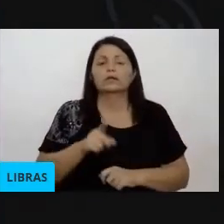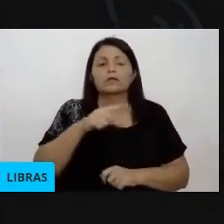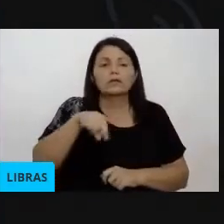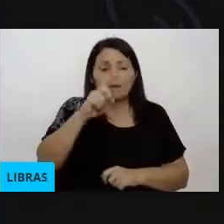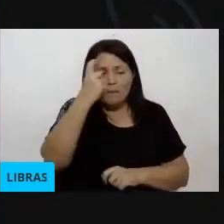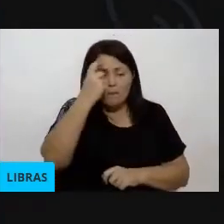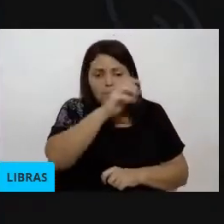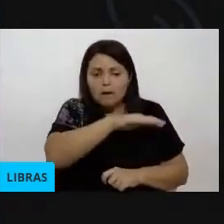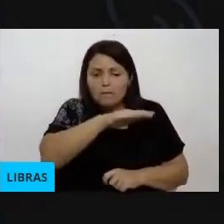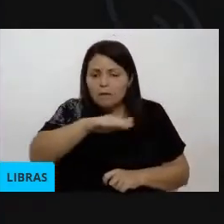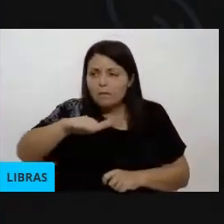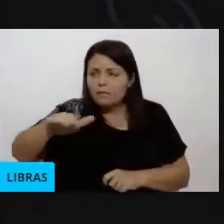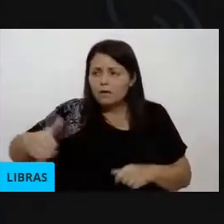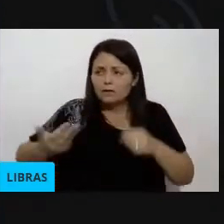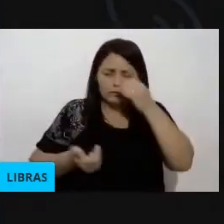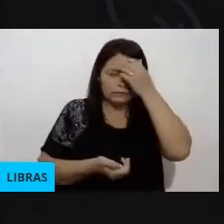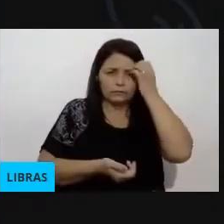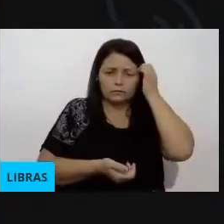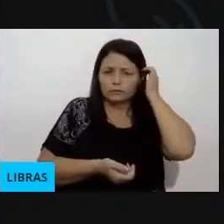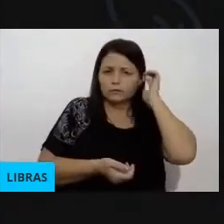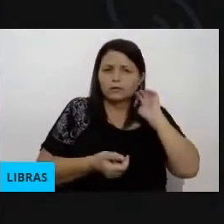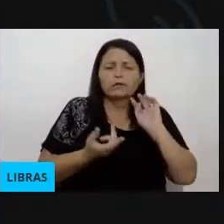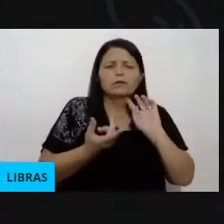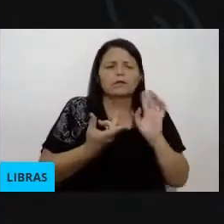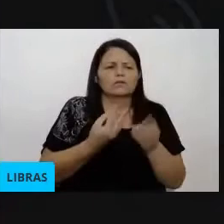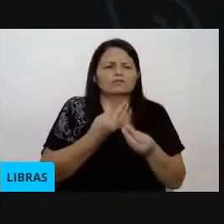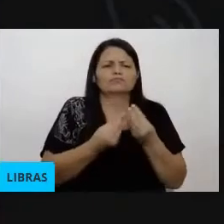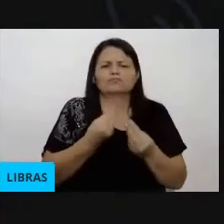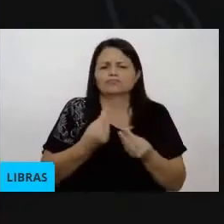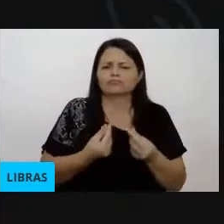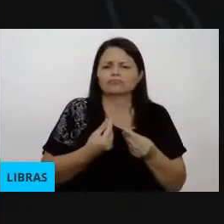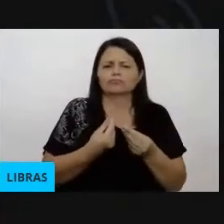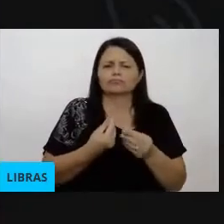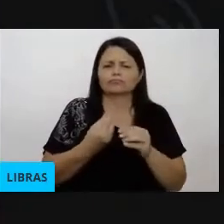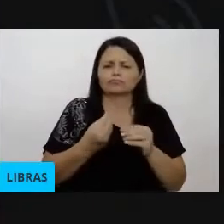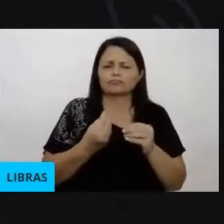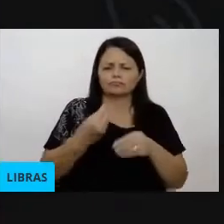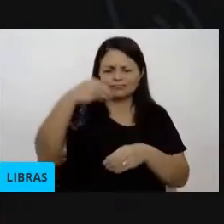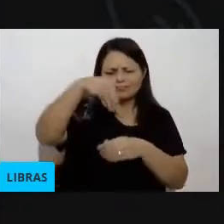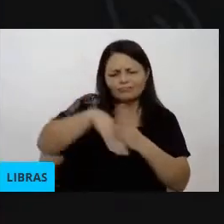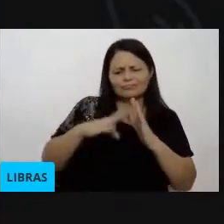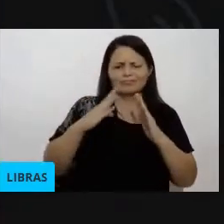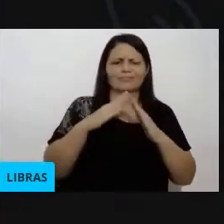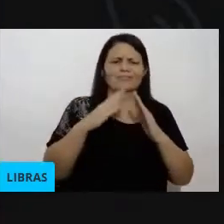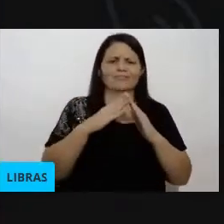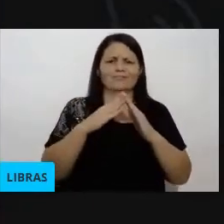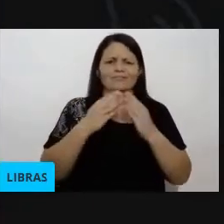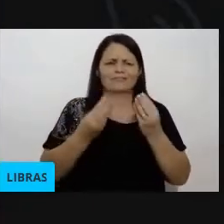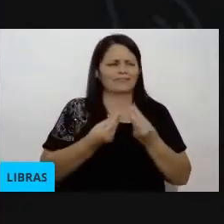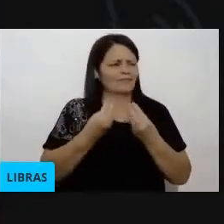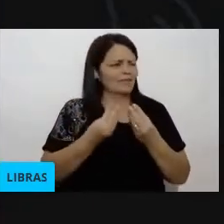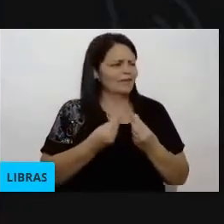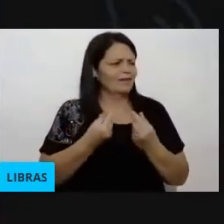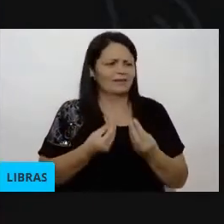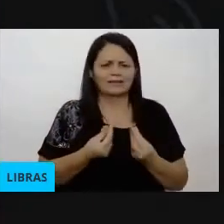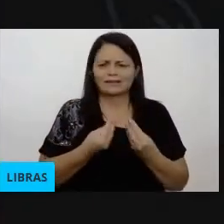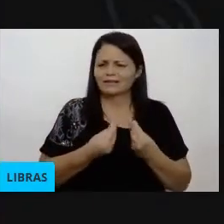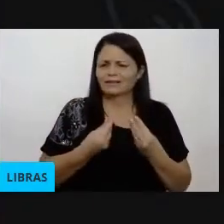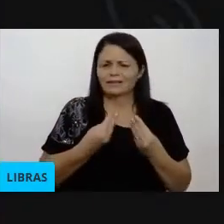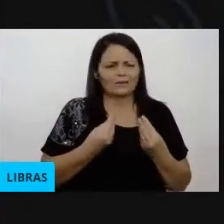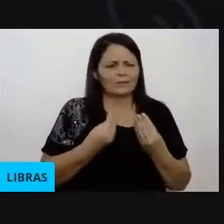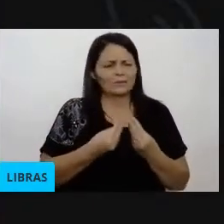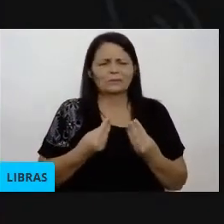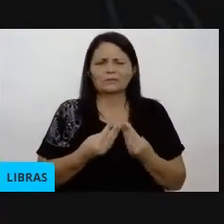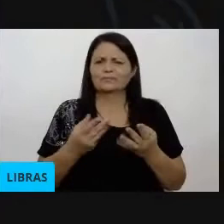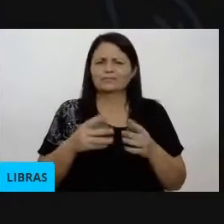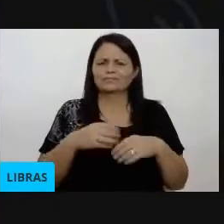dessas crianças, né, a viver tanto tempo dentro da casa e com tanto receio, muitas vezes, que eles viveram. O